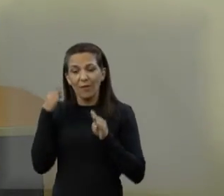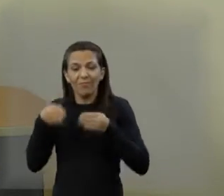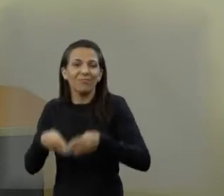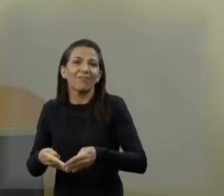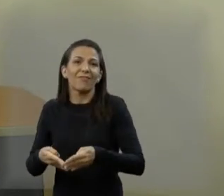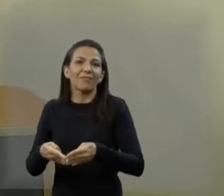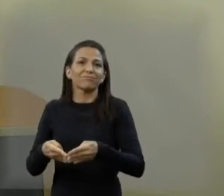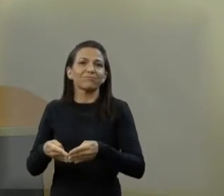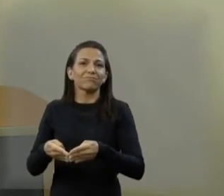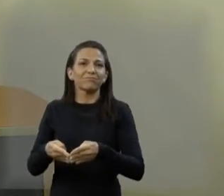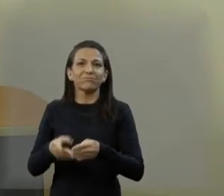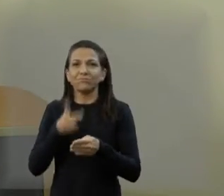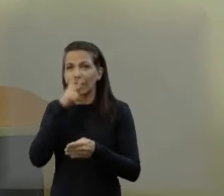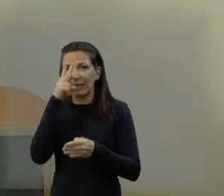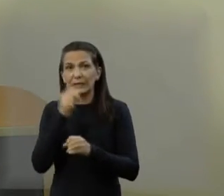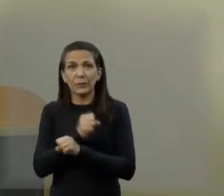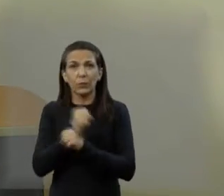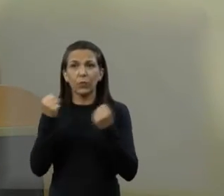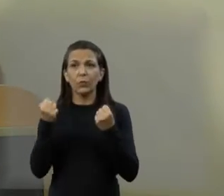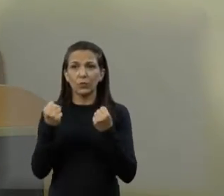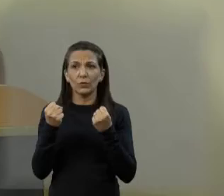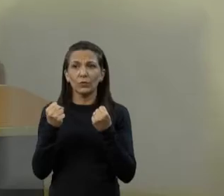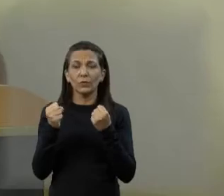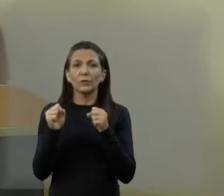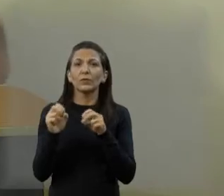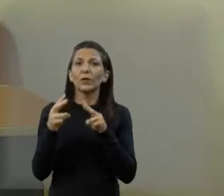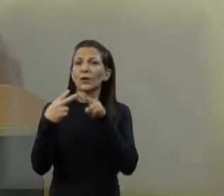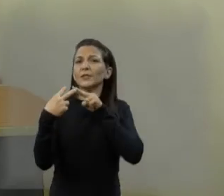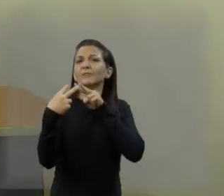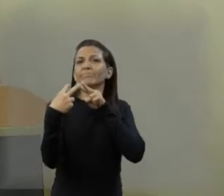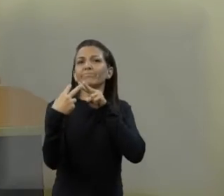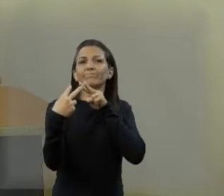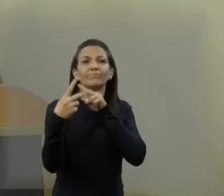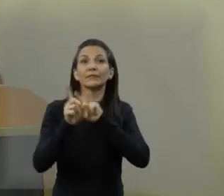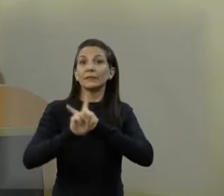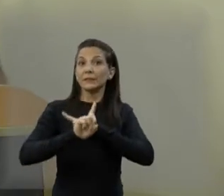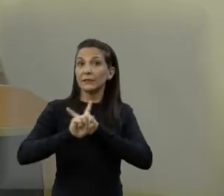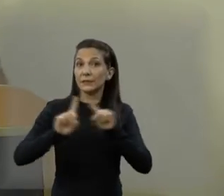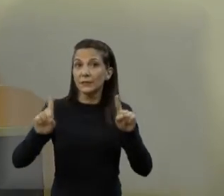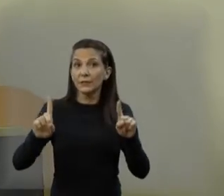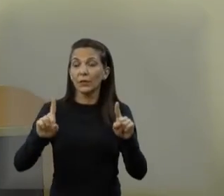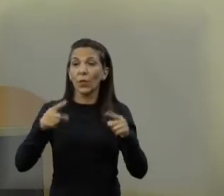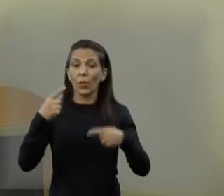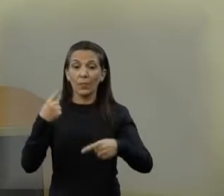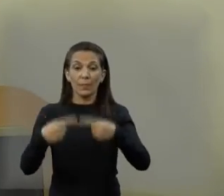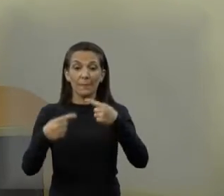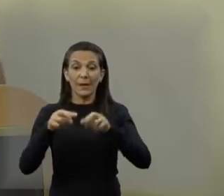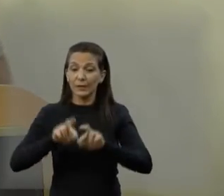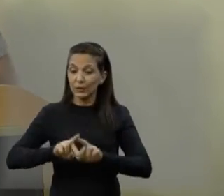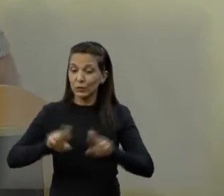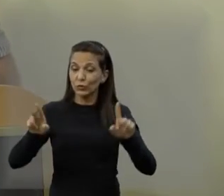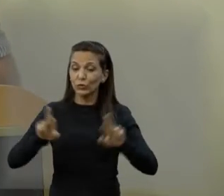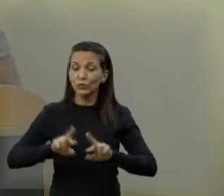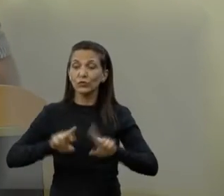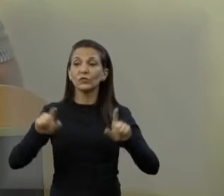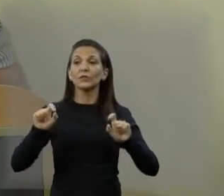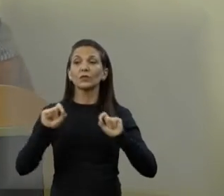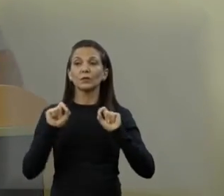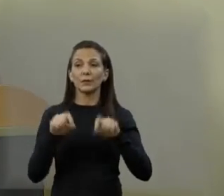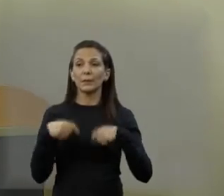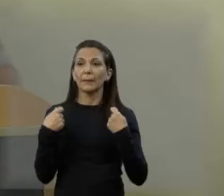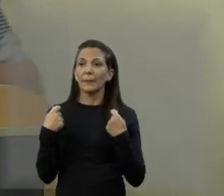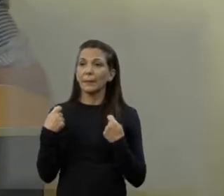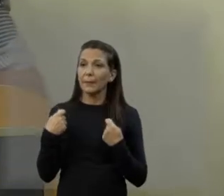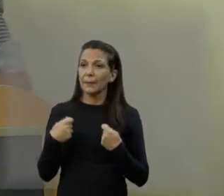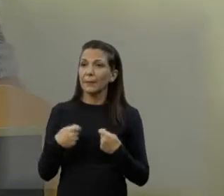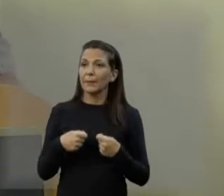que se trata o local para quem está nos assistindo olha no fundo da cama para falar não é disso que se trata o debate não é em torno disso então a